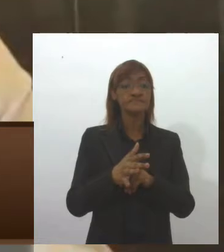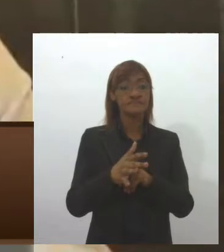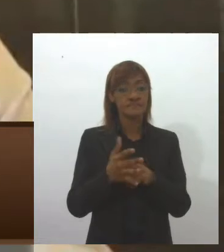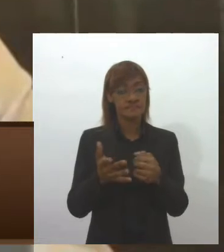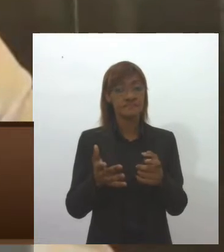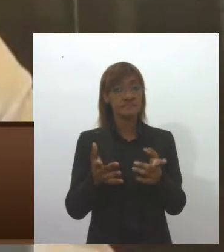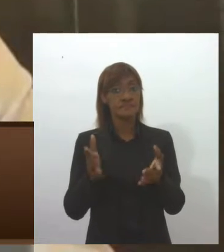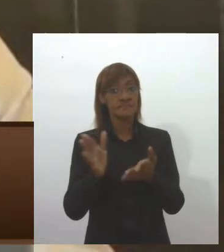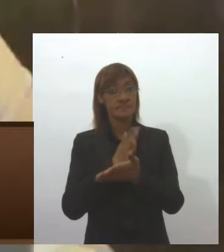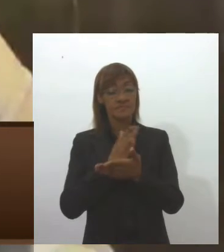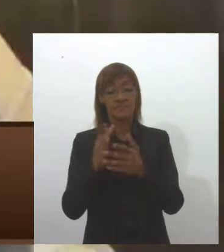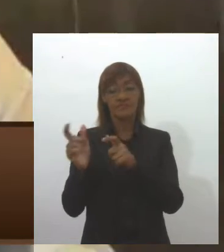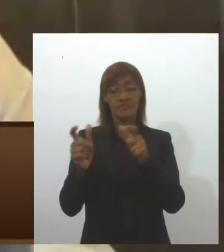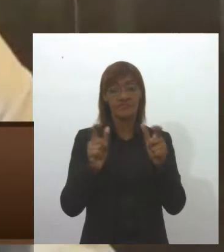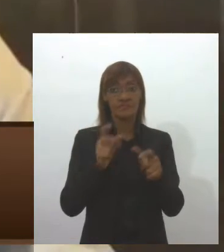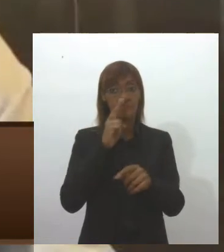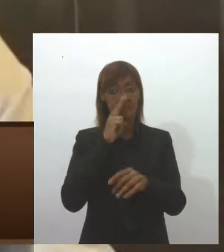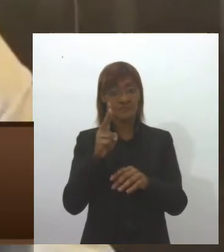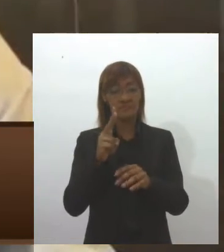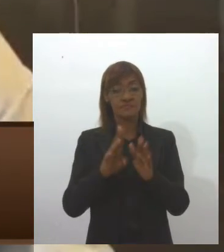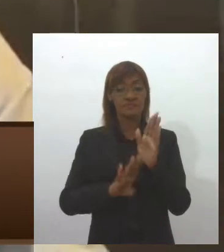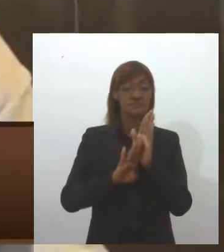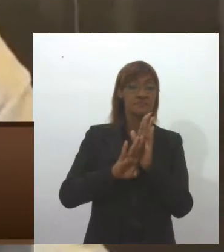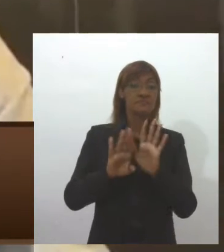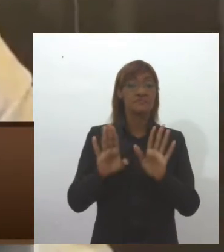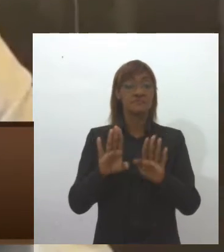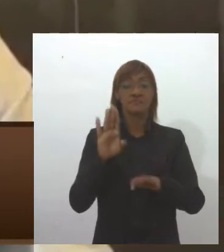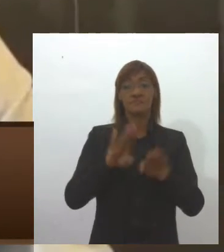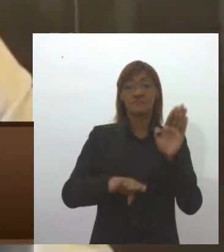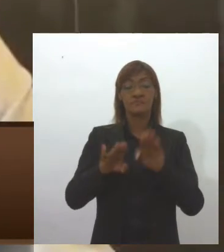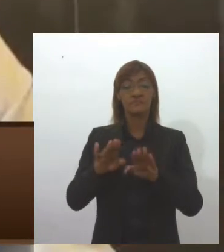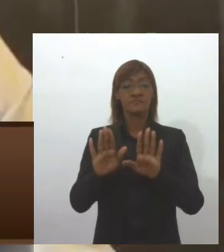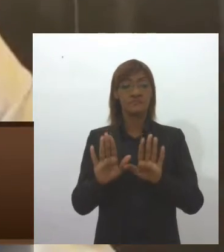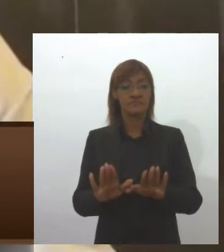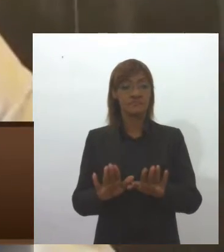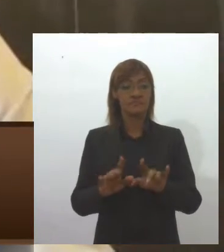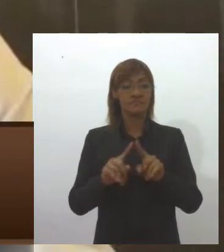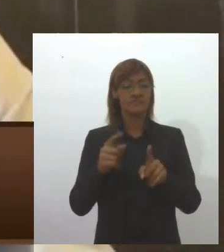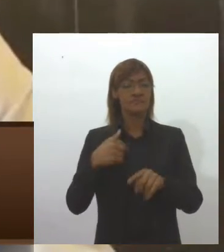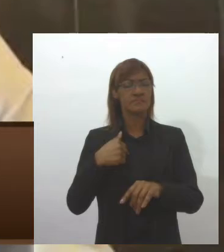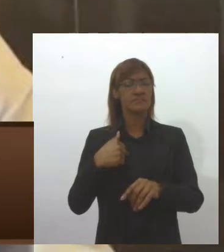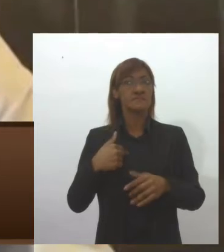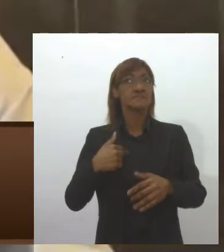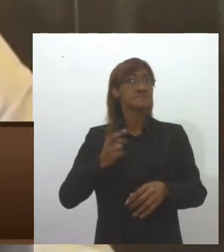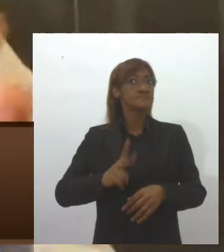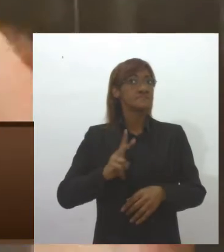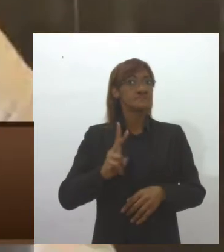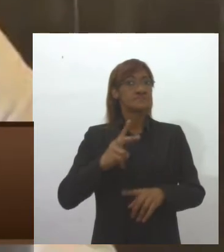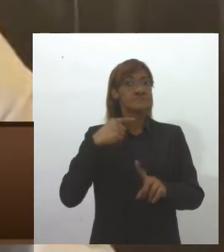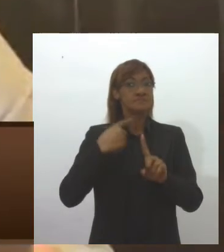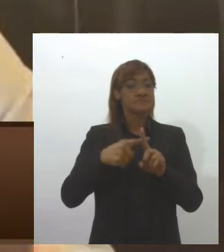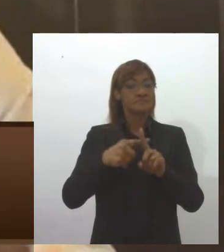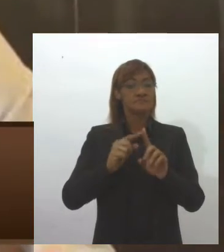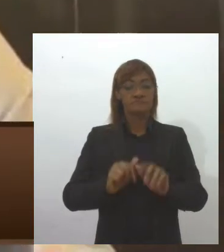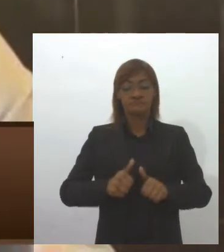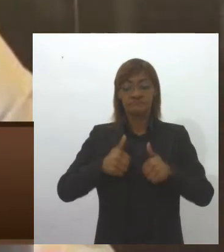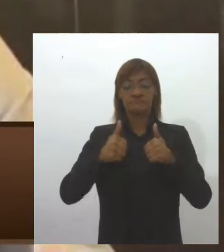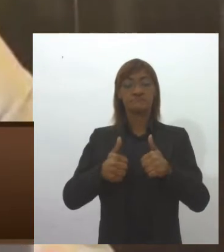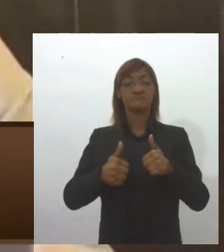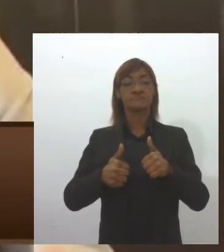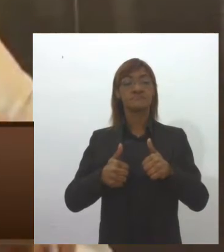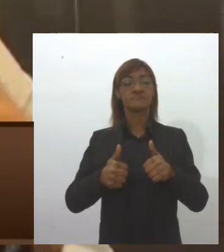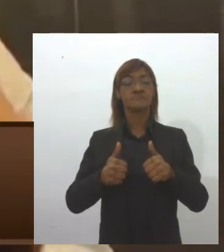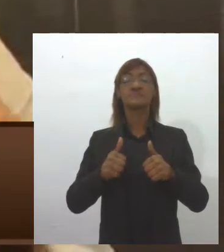ainda está grande. Então, vai depender disso, mas eu sou muito otimista, eu quero acreditar que nós vamos avançar ainda mais